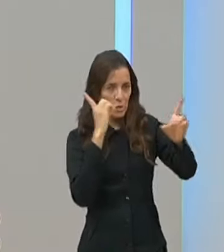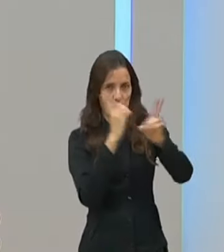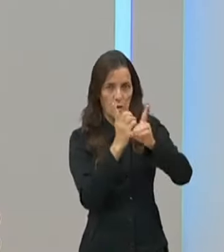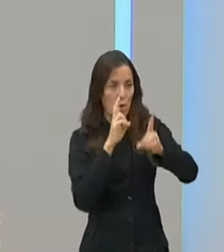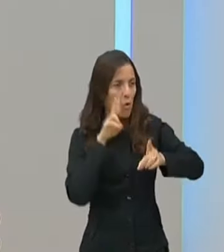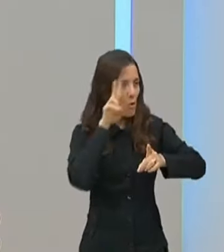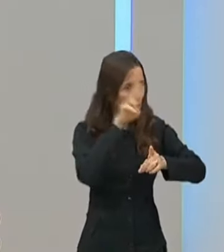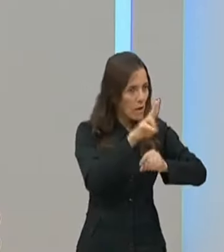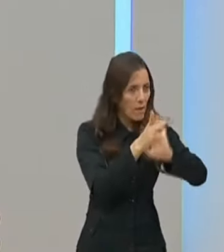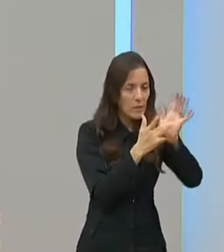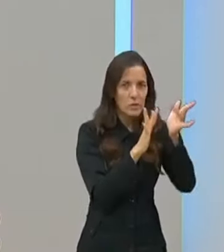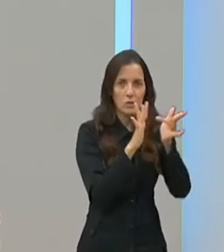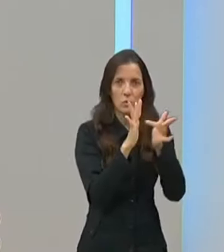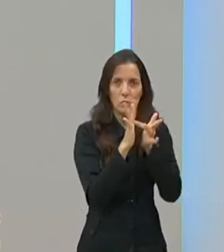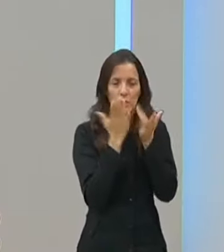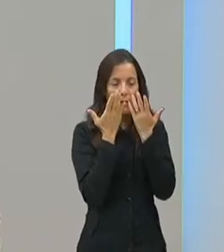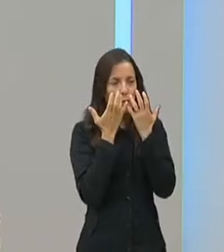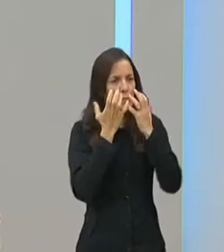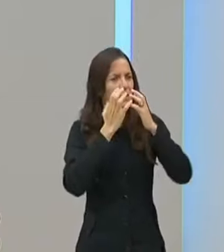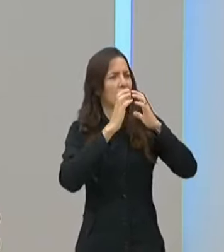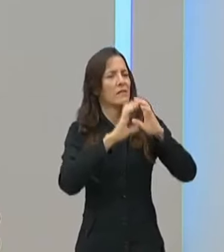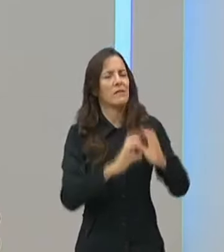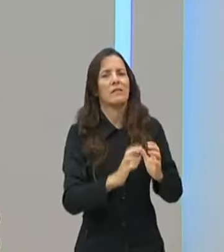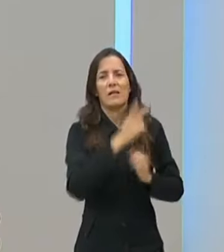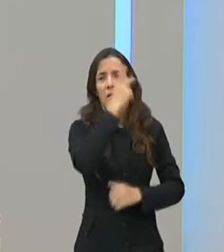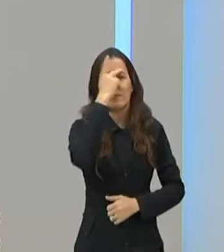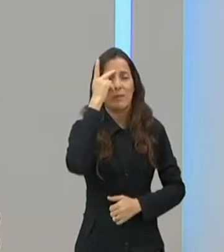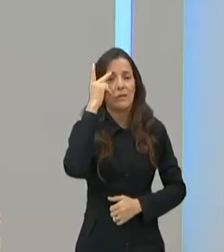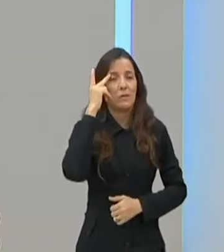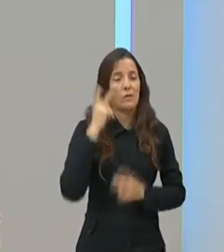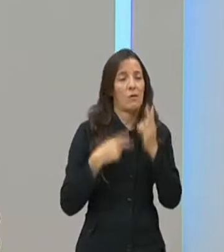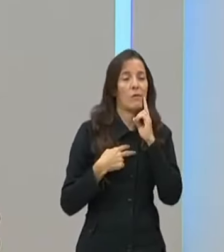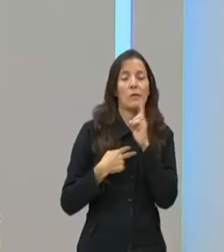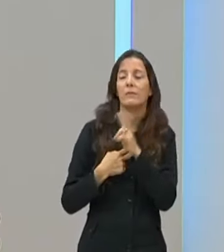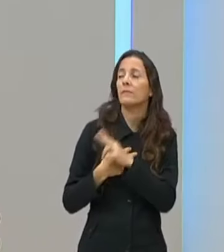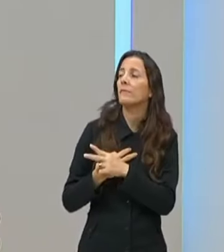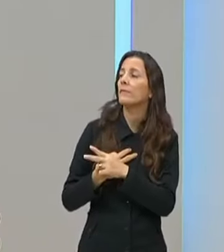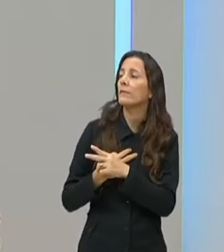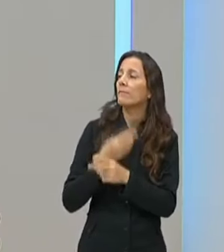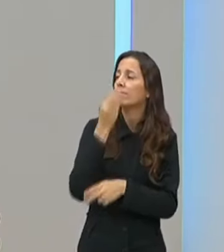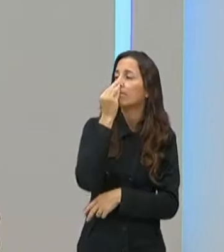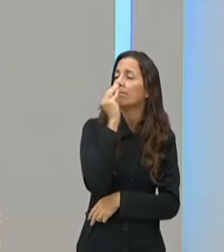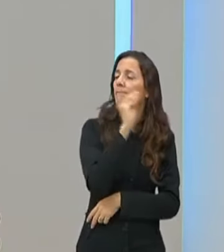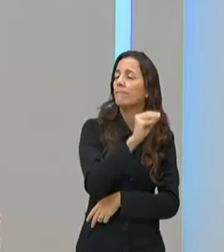olhar para ele, era desprezado e não fizemos dele caso algum.